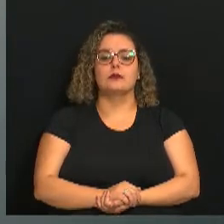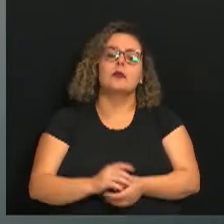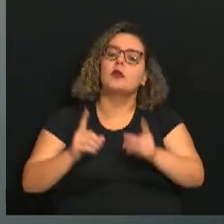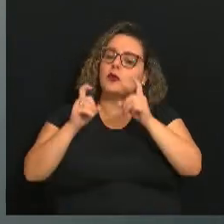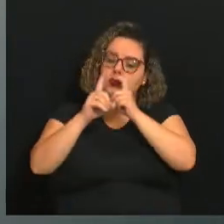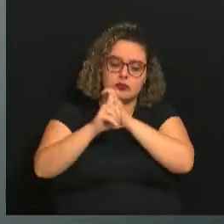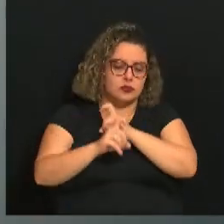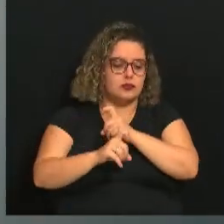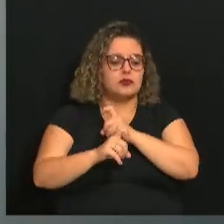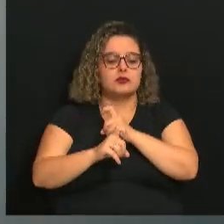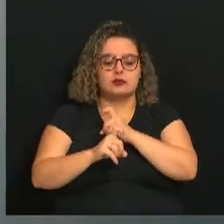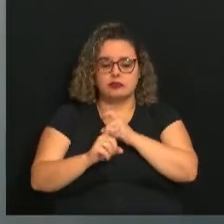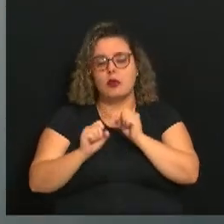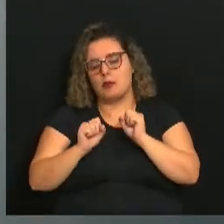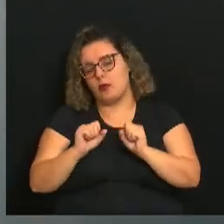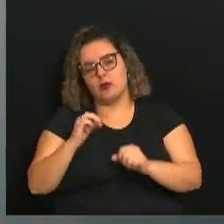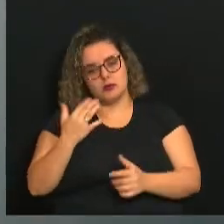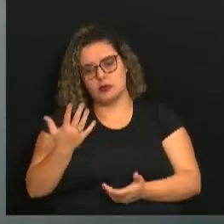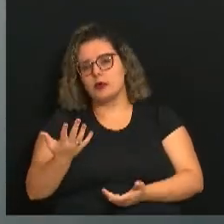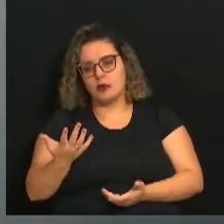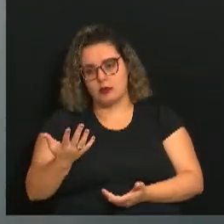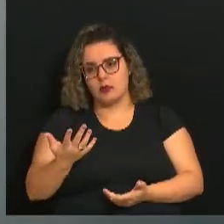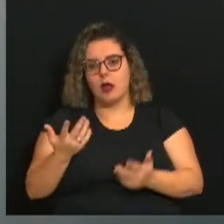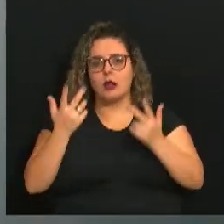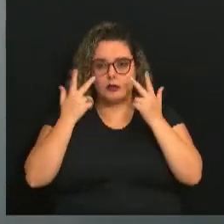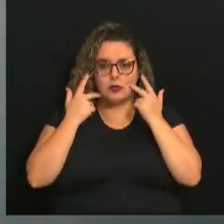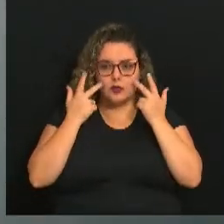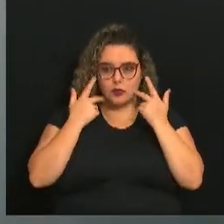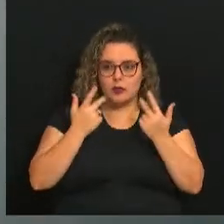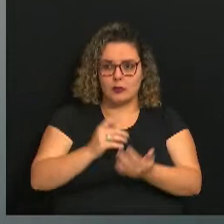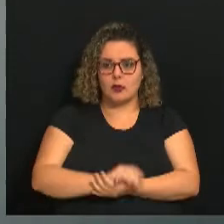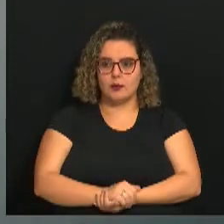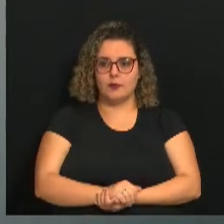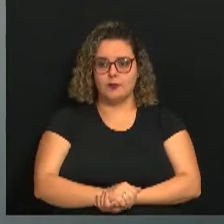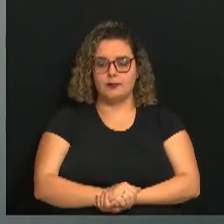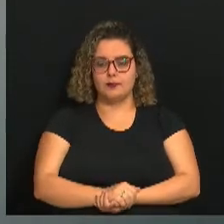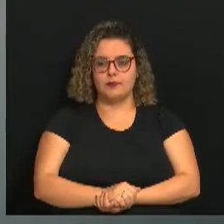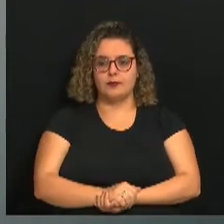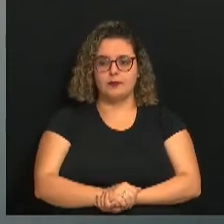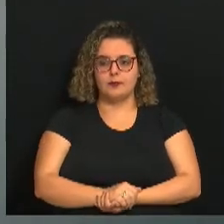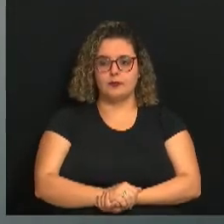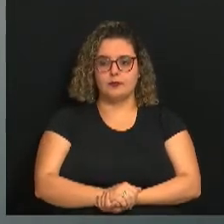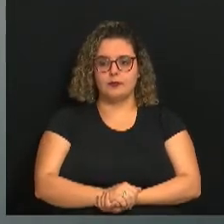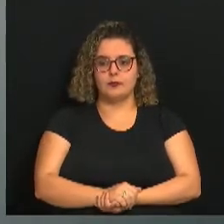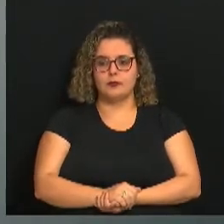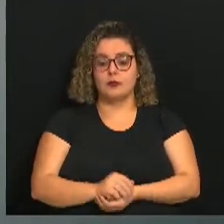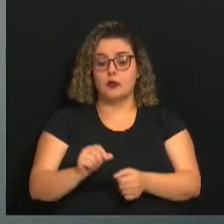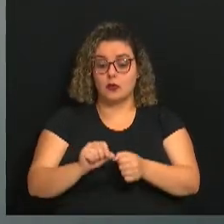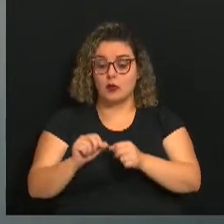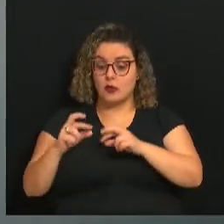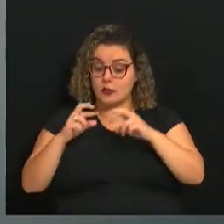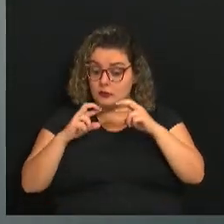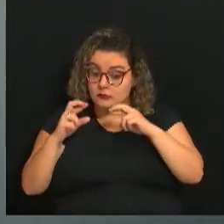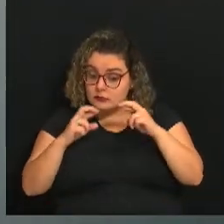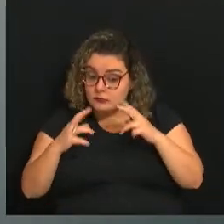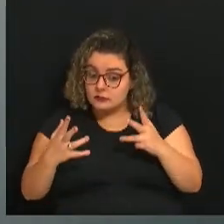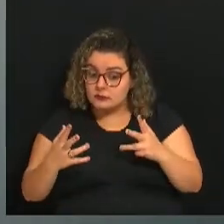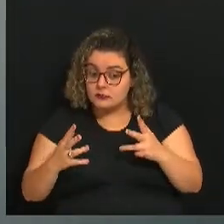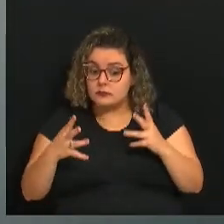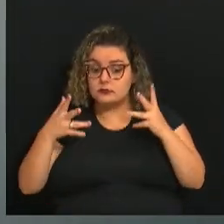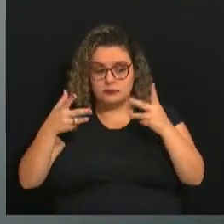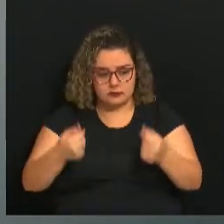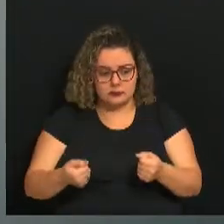A gente não consegue ter realmente o controle de tudo, porque você tem que fazer ali a verificação se o serviço está sendo prestado ou